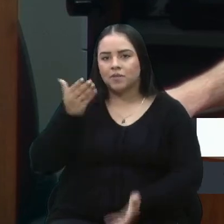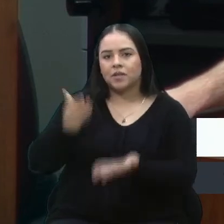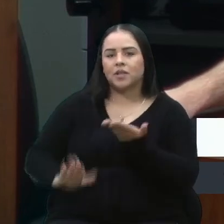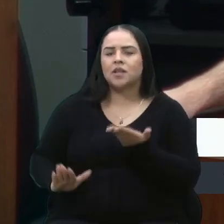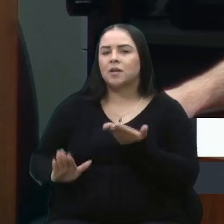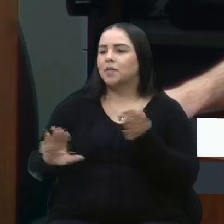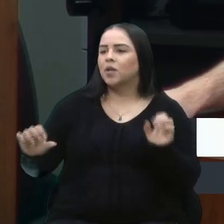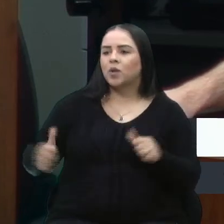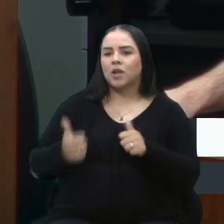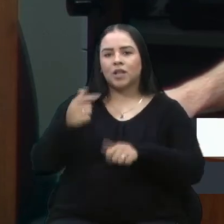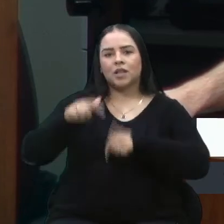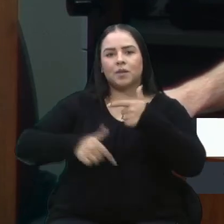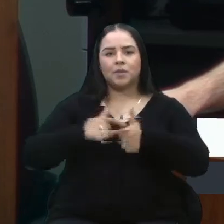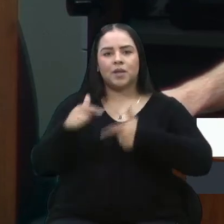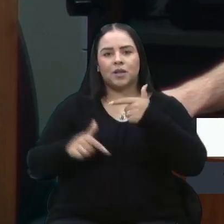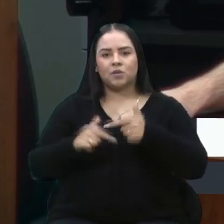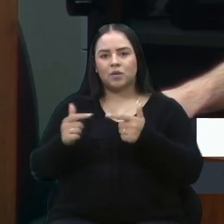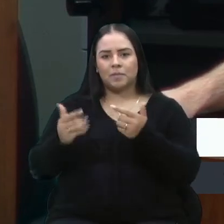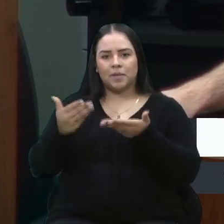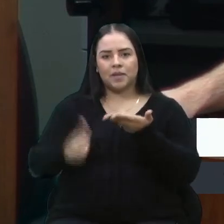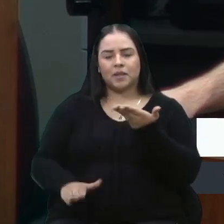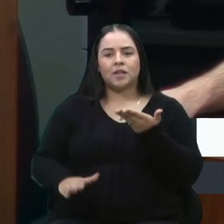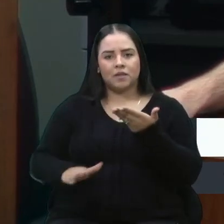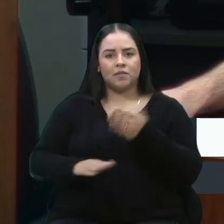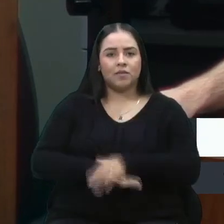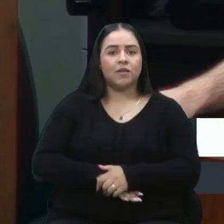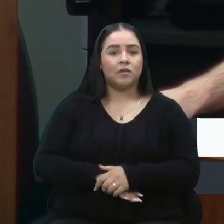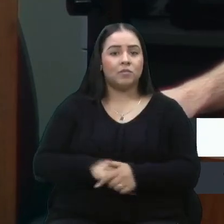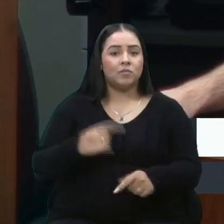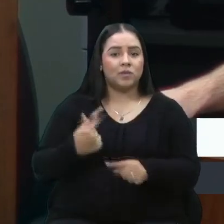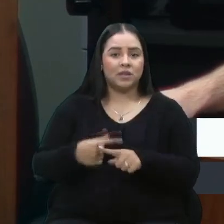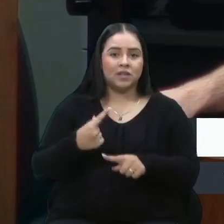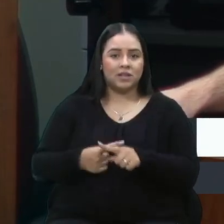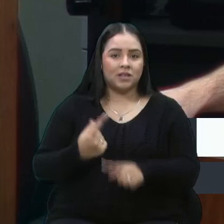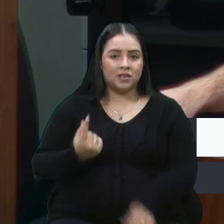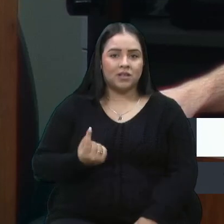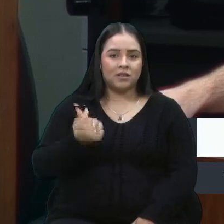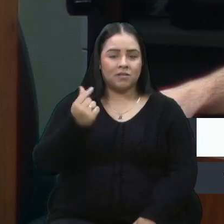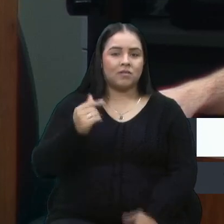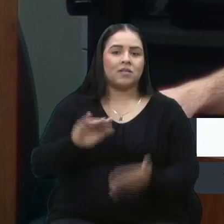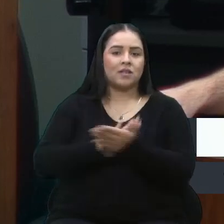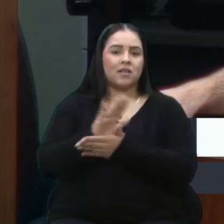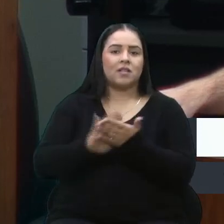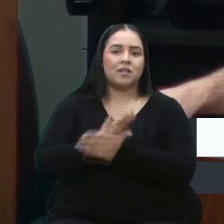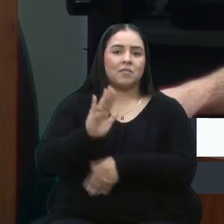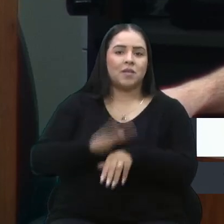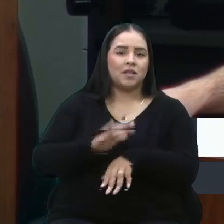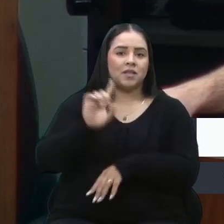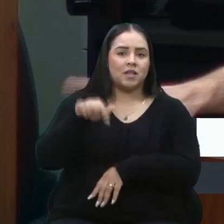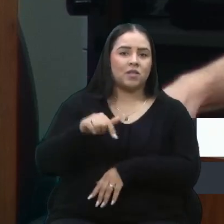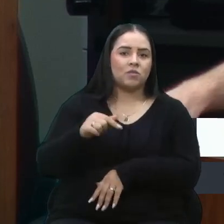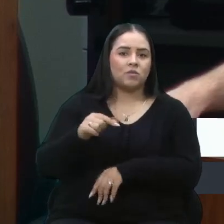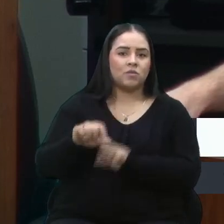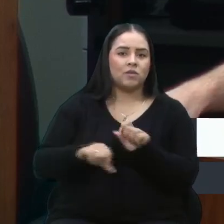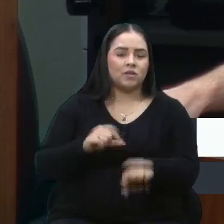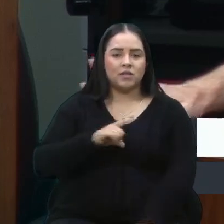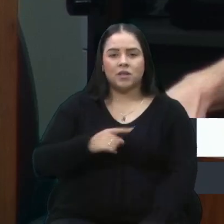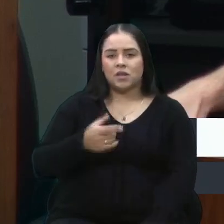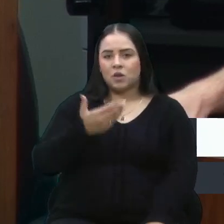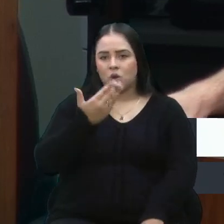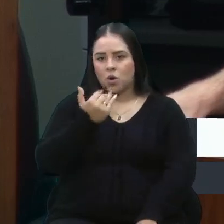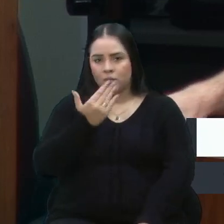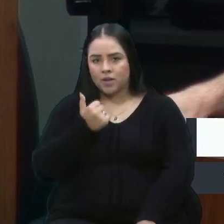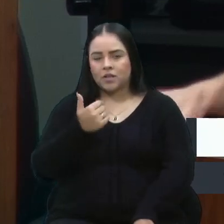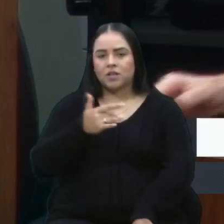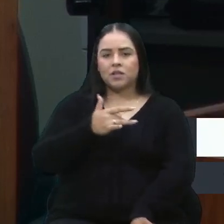destruídas e recuperada sangue livre Adapt economia nada mais é do que comida na mesa saúde de qualidade